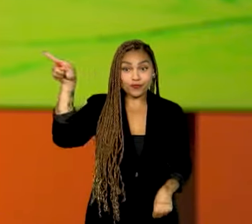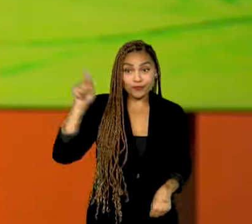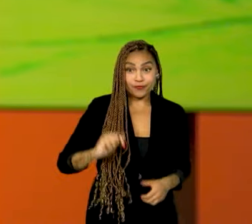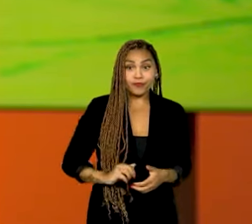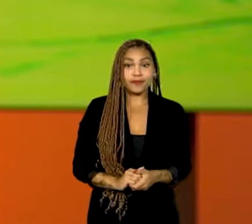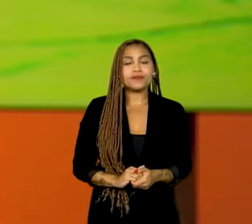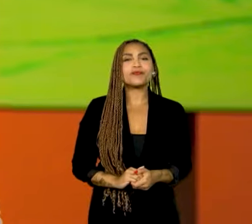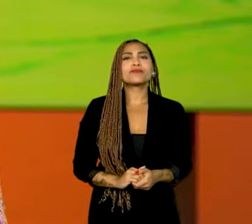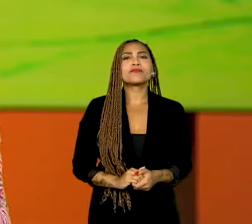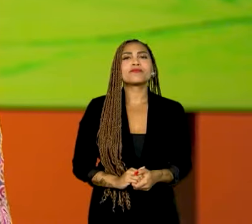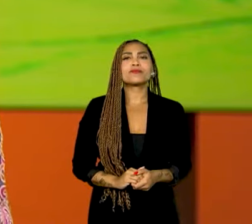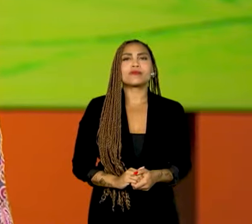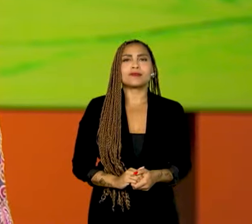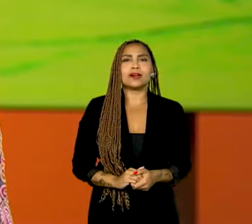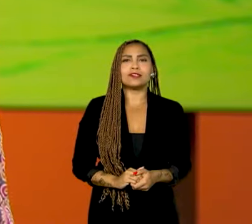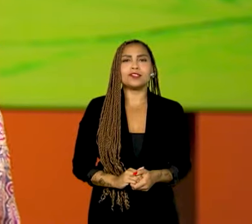época...